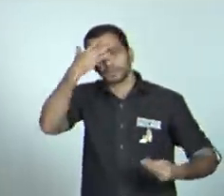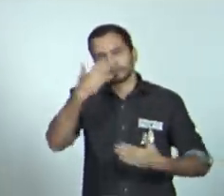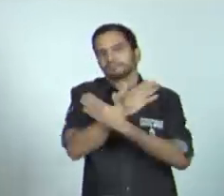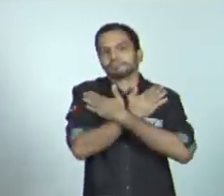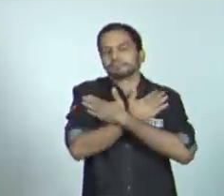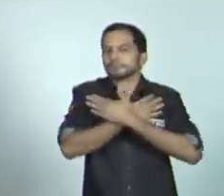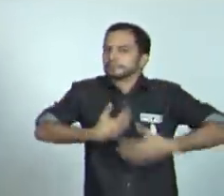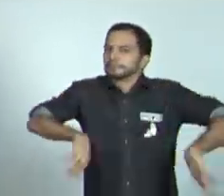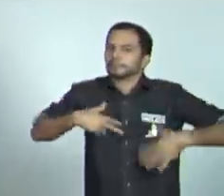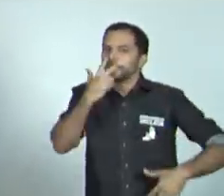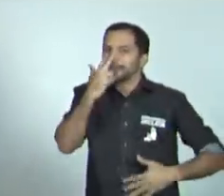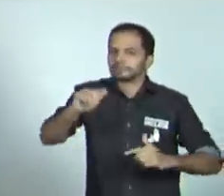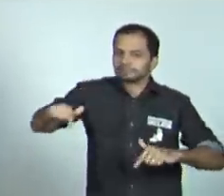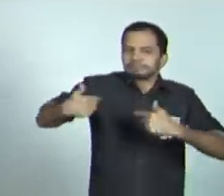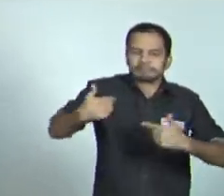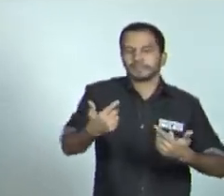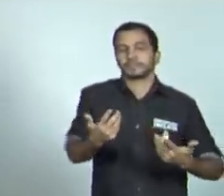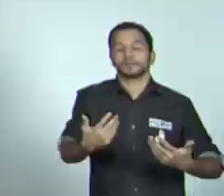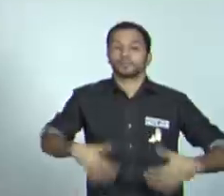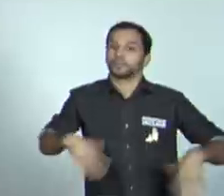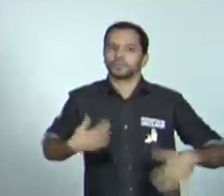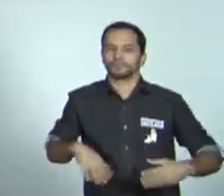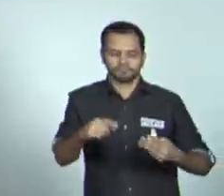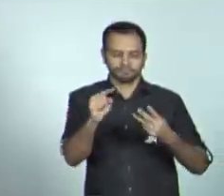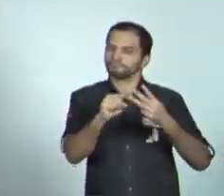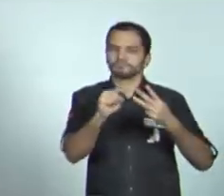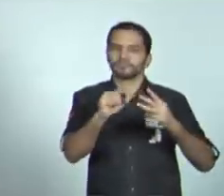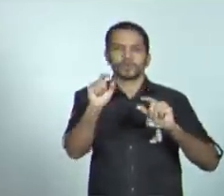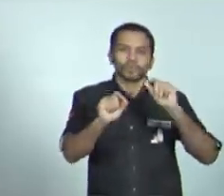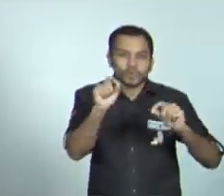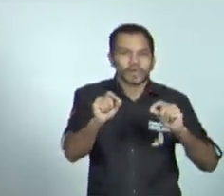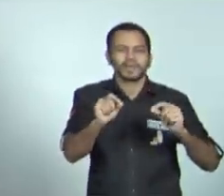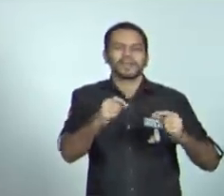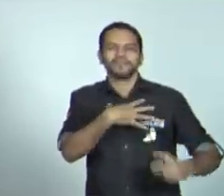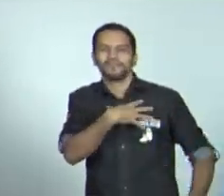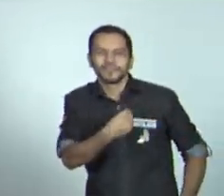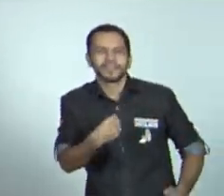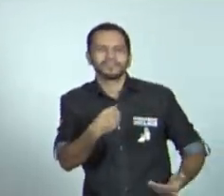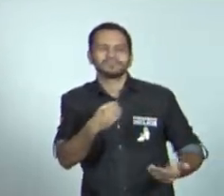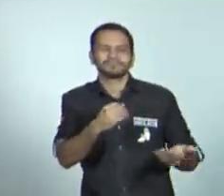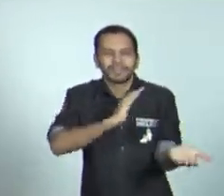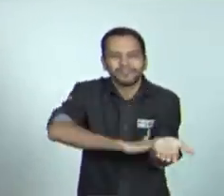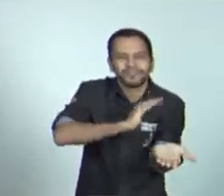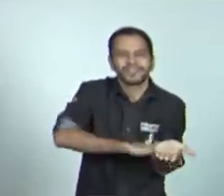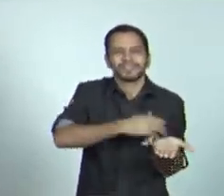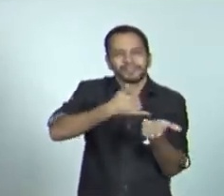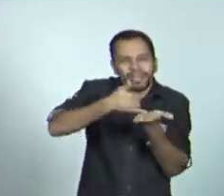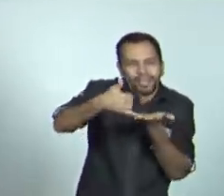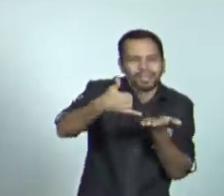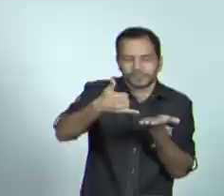ameaça uma outra ameaça é a perda dos filhos para droga e foi feito um estudo